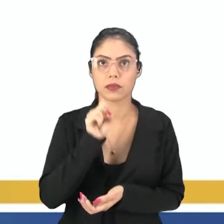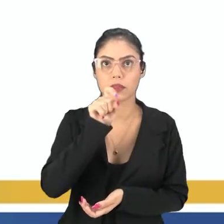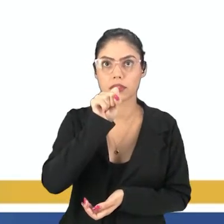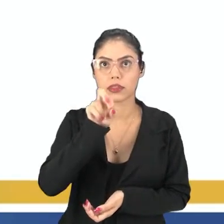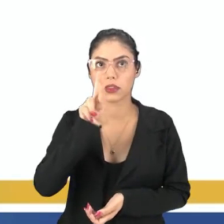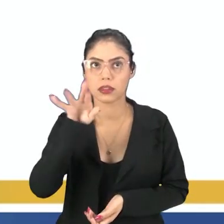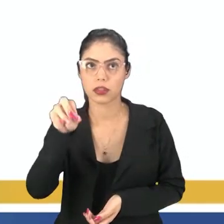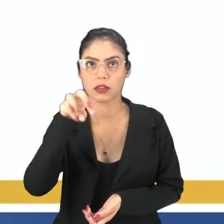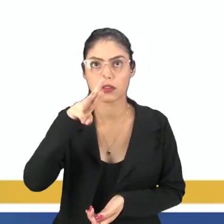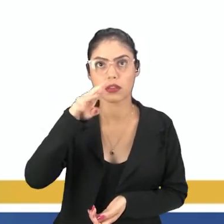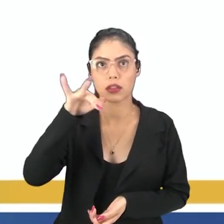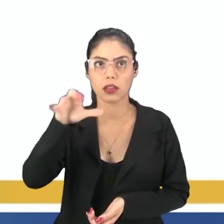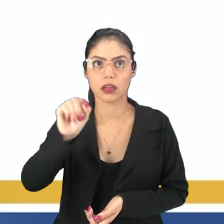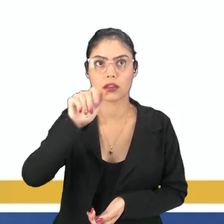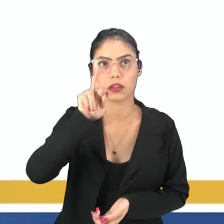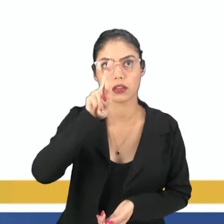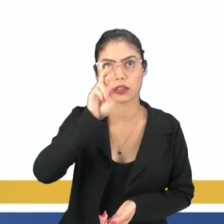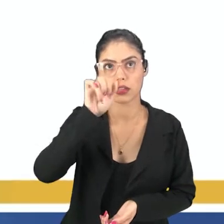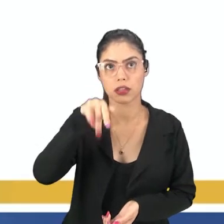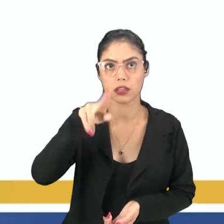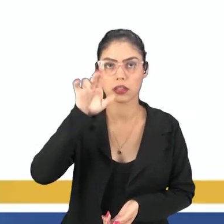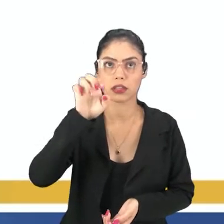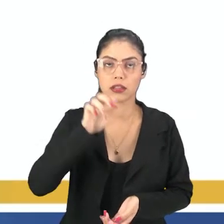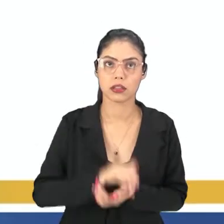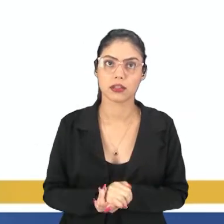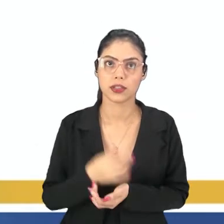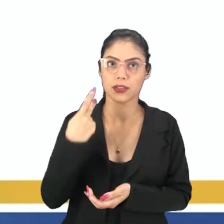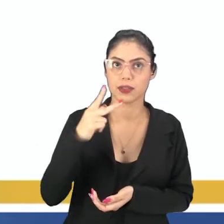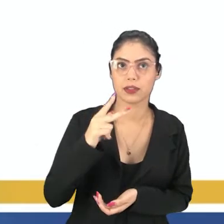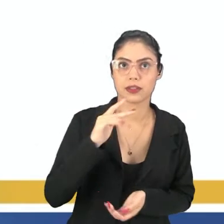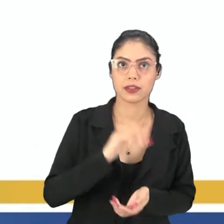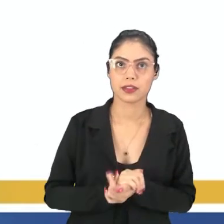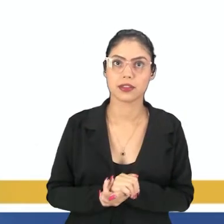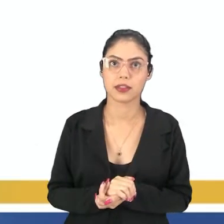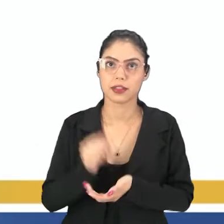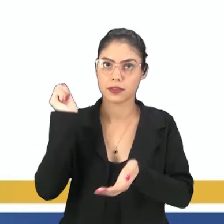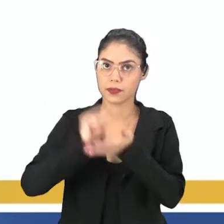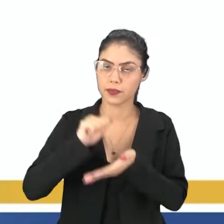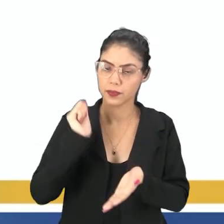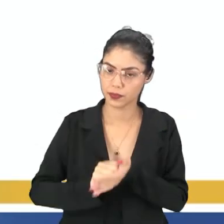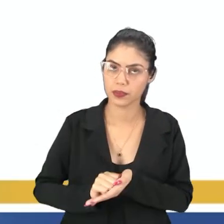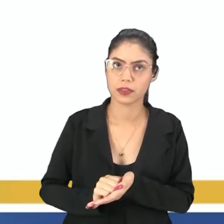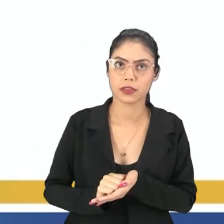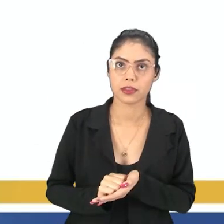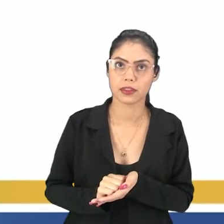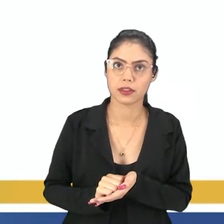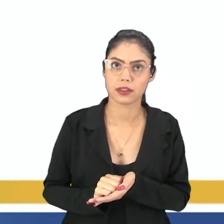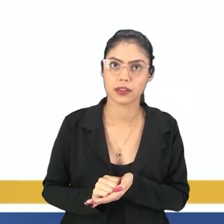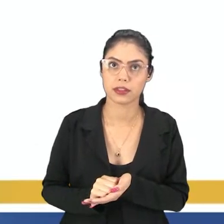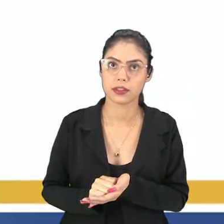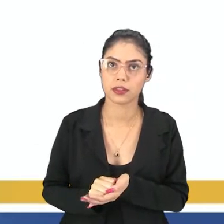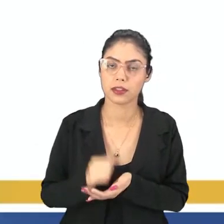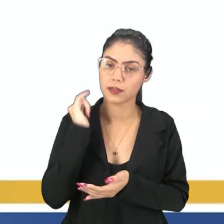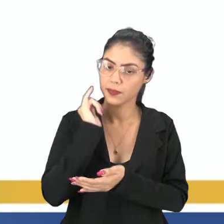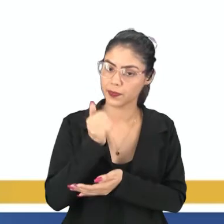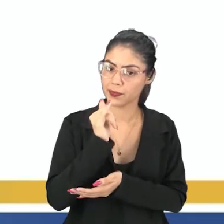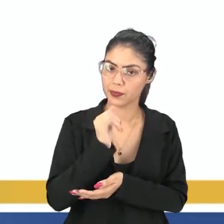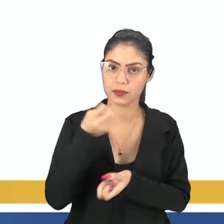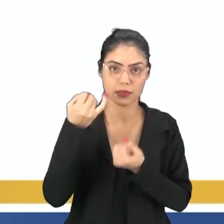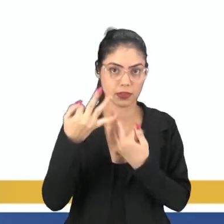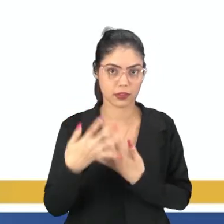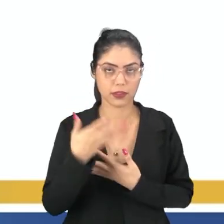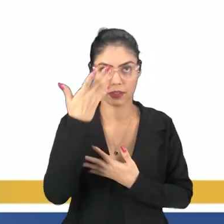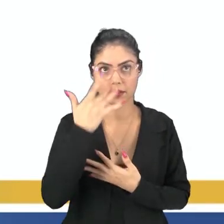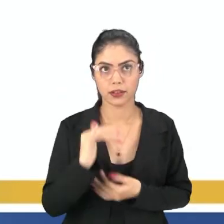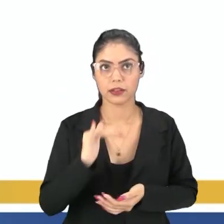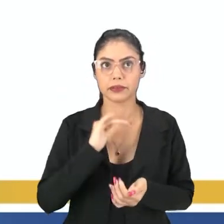Sérgio, Marcos e Raquel. Sua musa inspiradora na escrita de contos